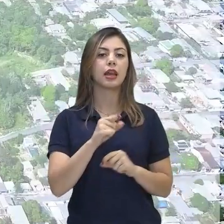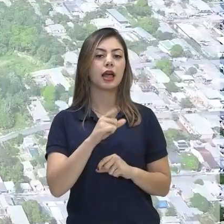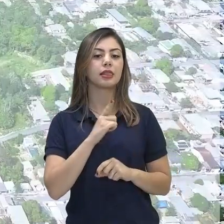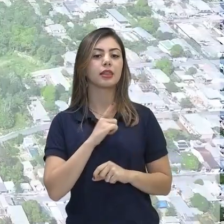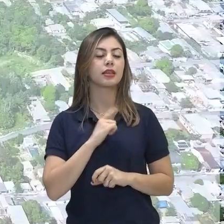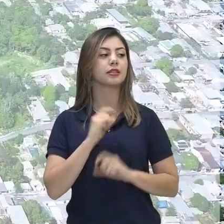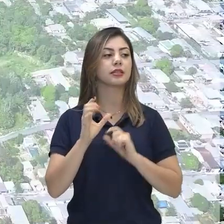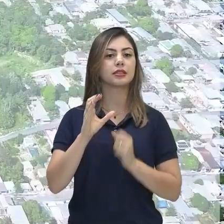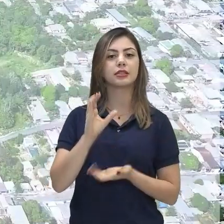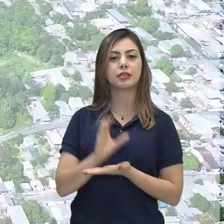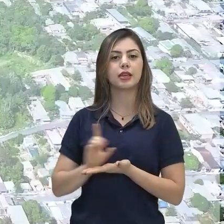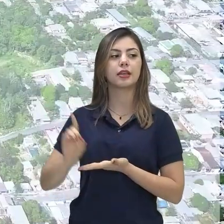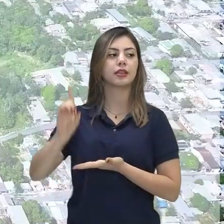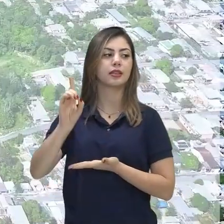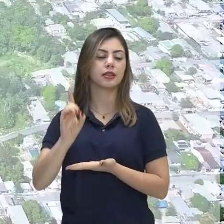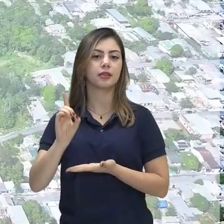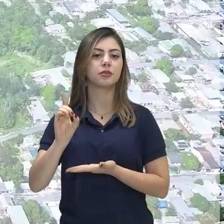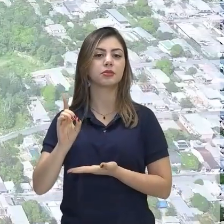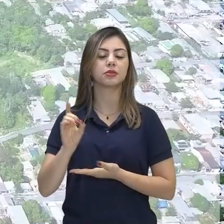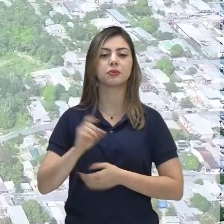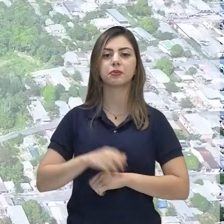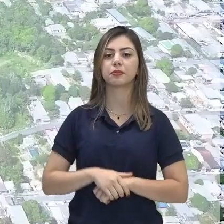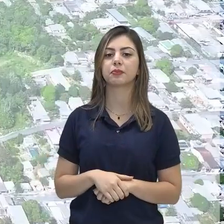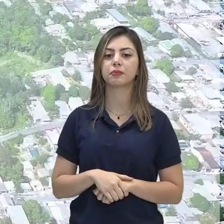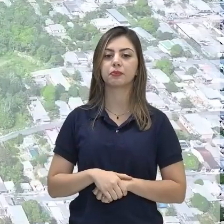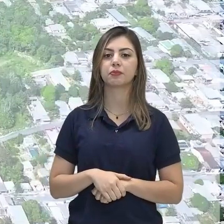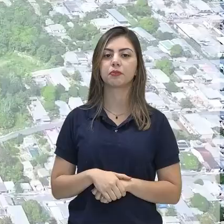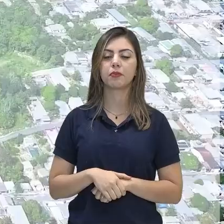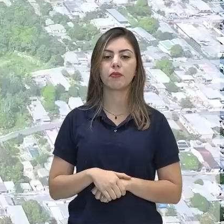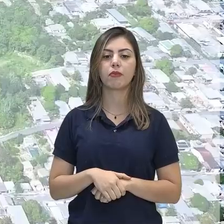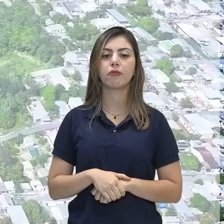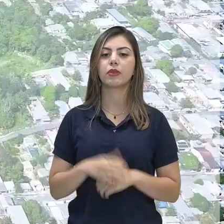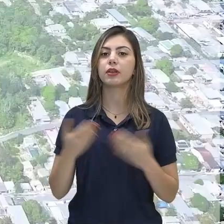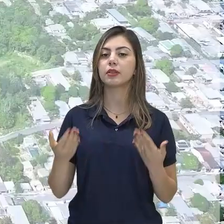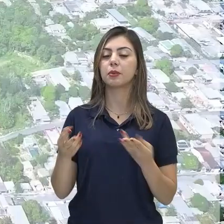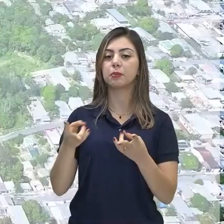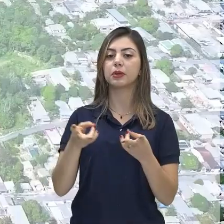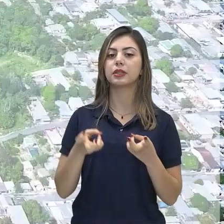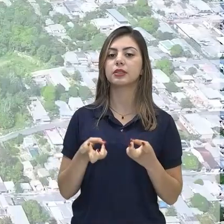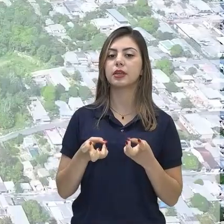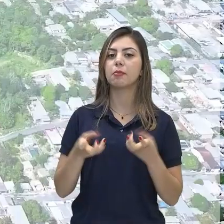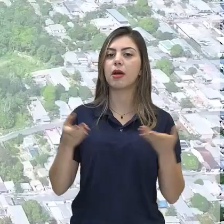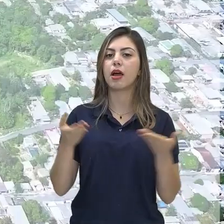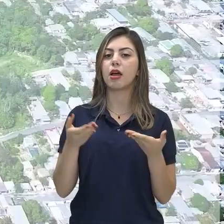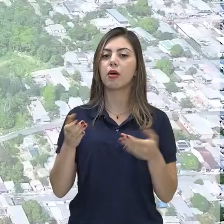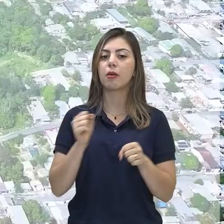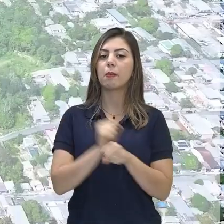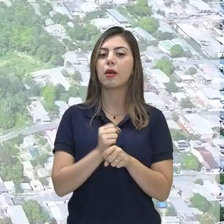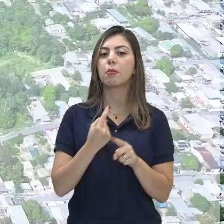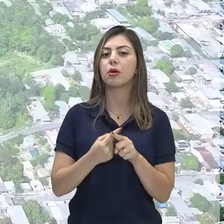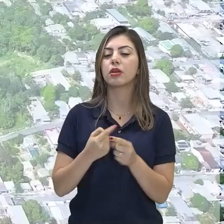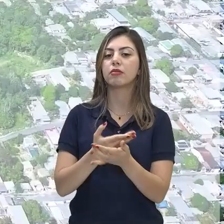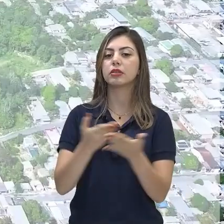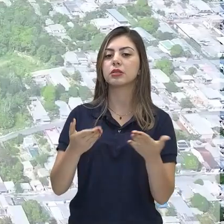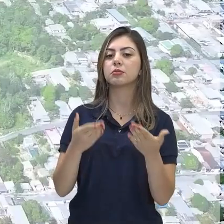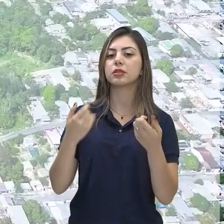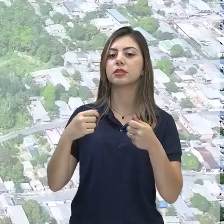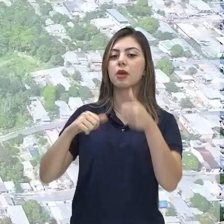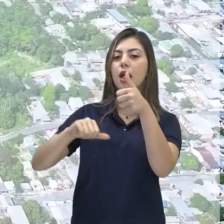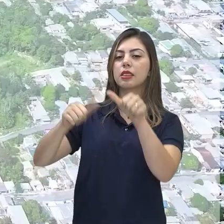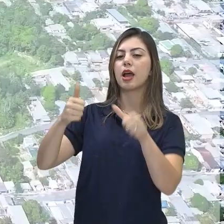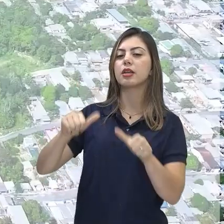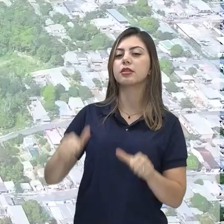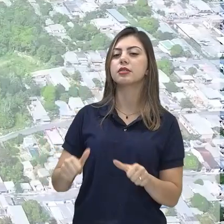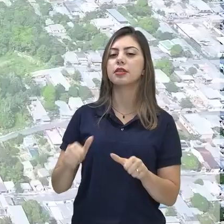Deus, na zona leste de Manaus. Agora vocês estão observando que a imagem parou, porque eu quero que vocês analisem aí essa